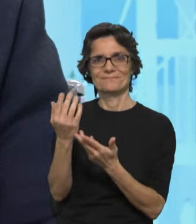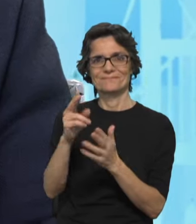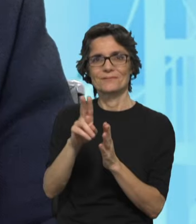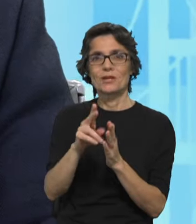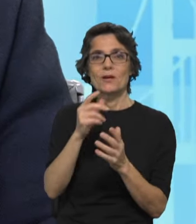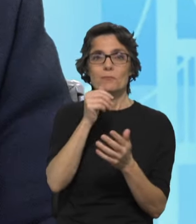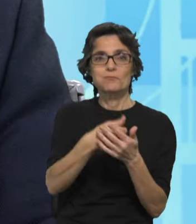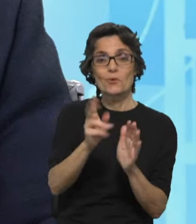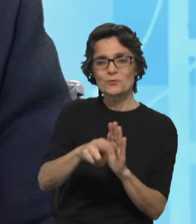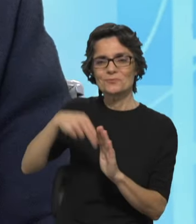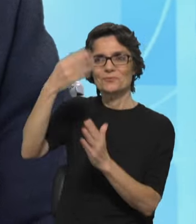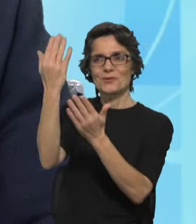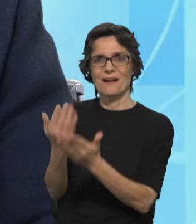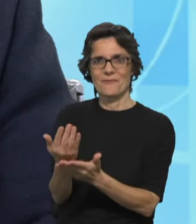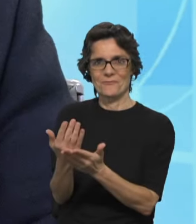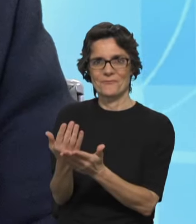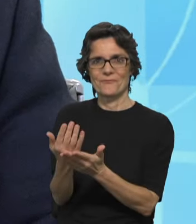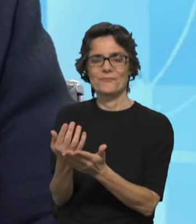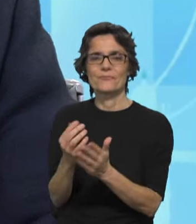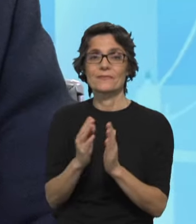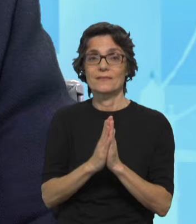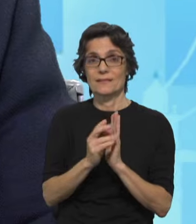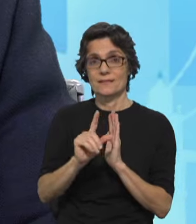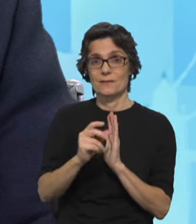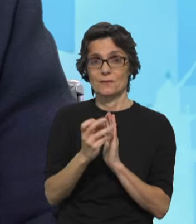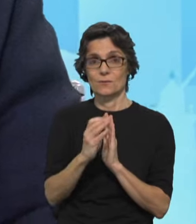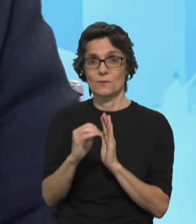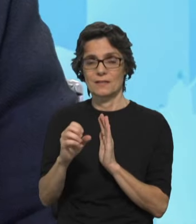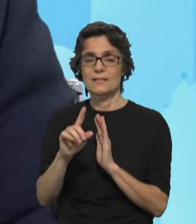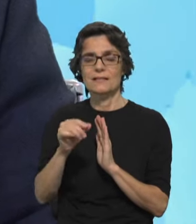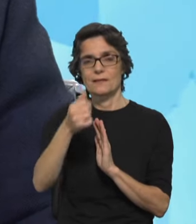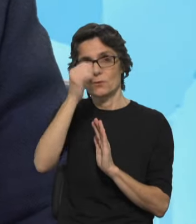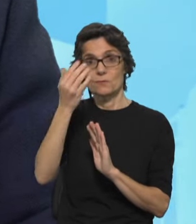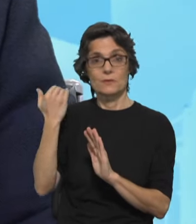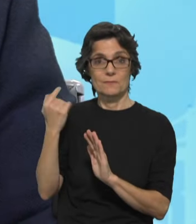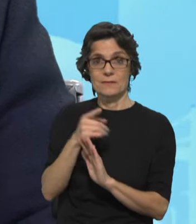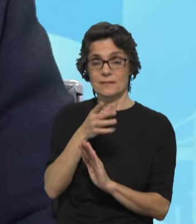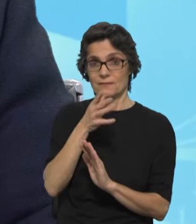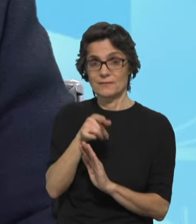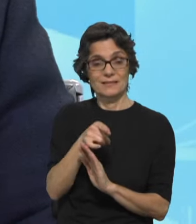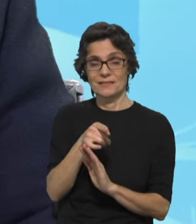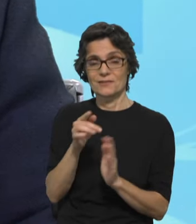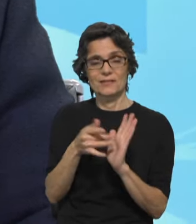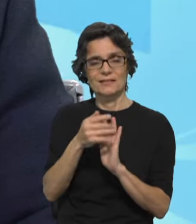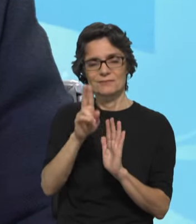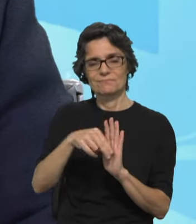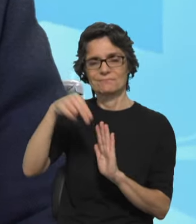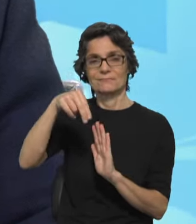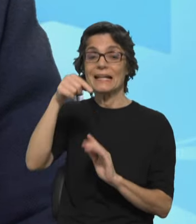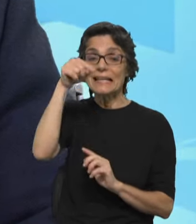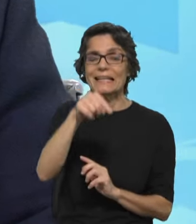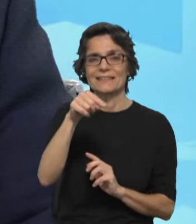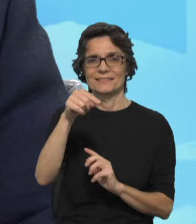páginas de São Lucas, e como víamos já no domingo passado, é sempre Cristo ressuscitado que toma a